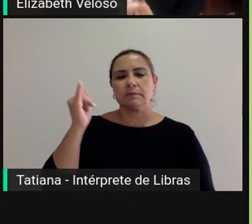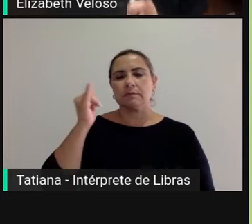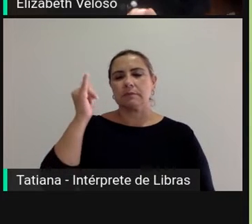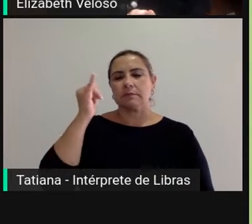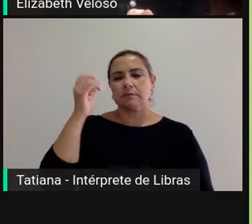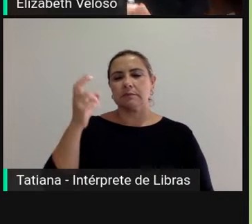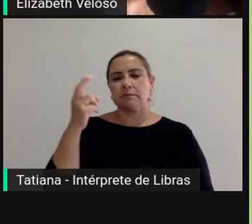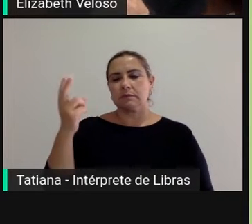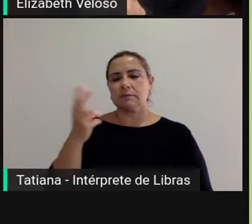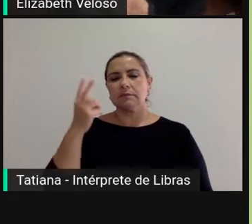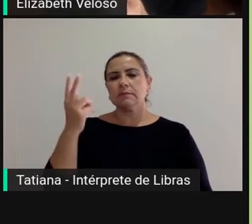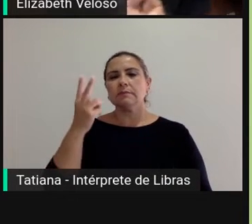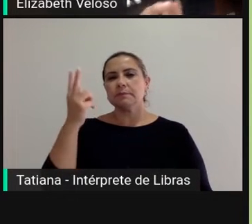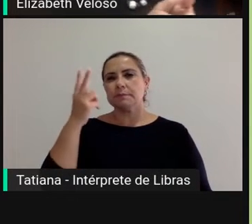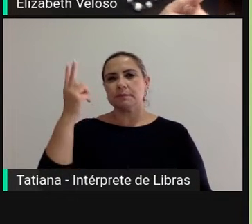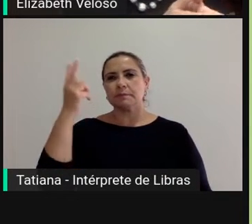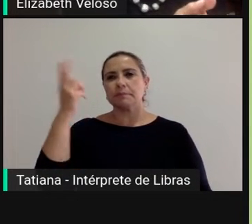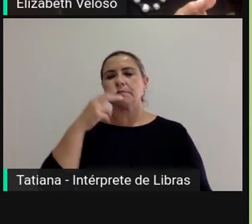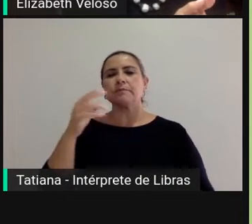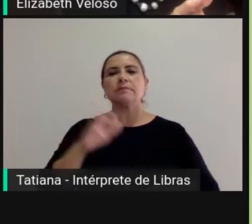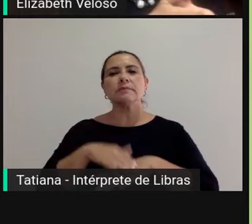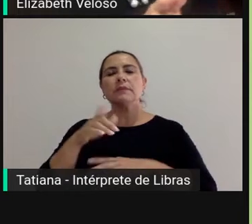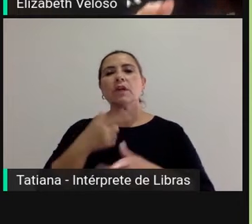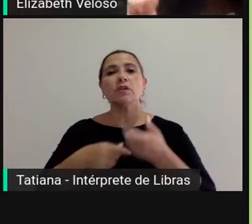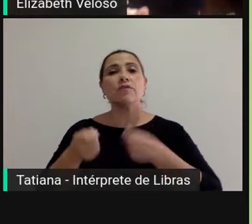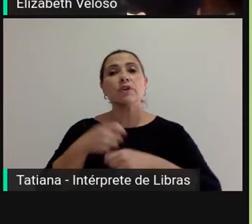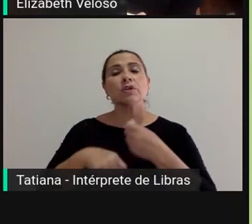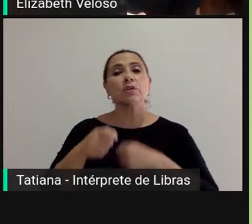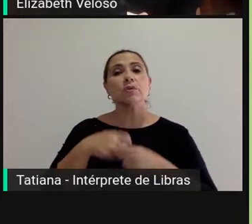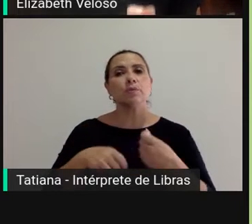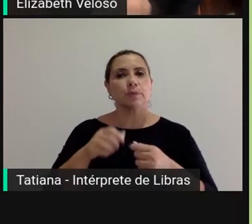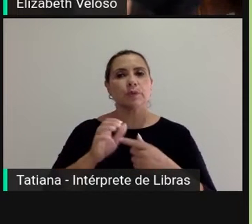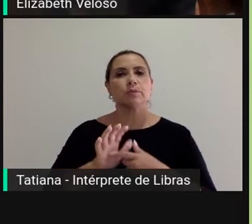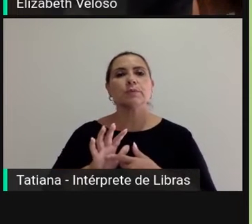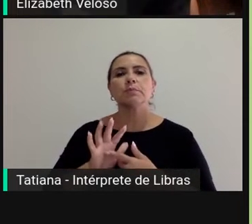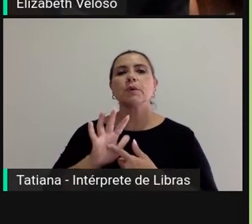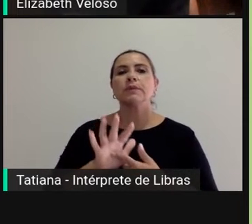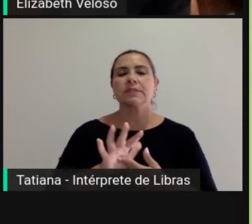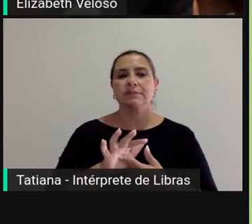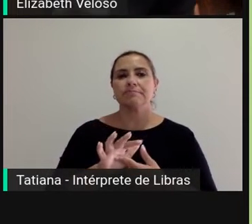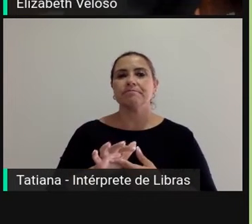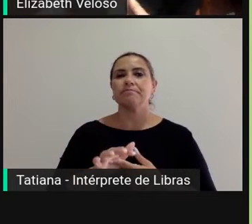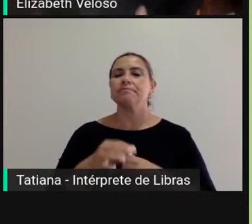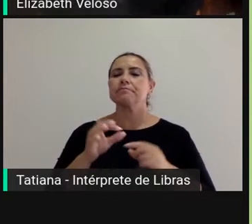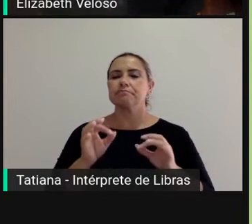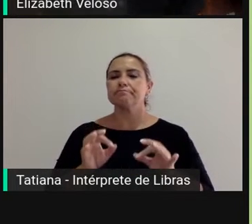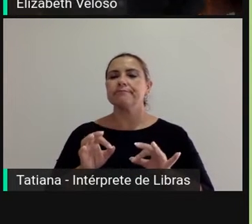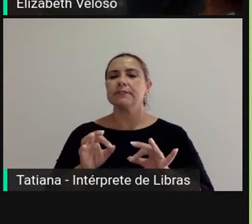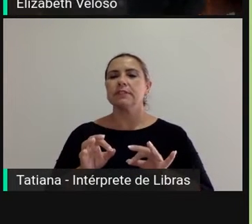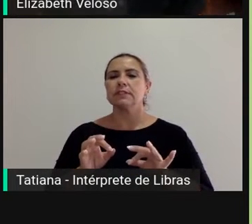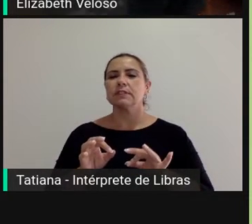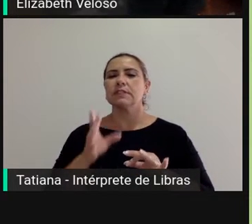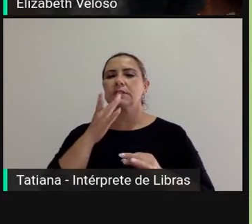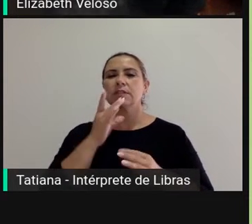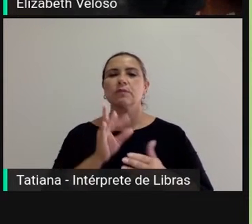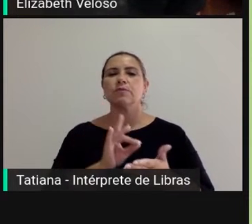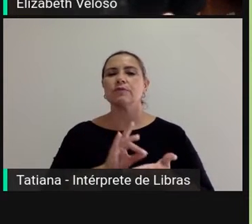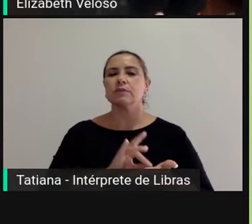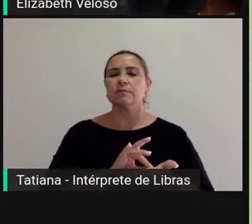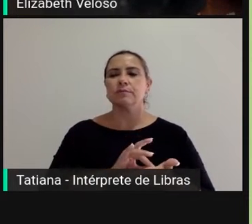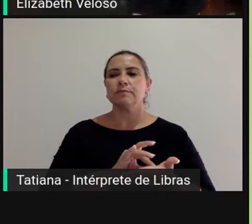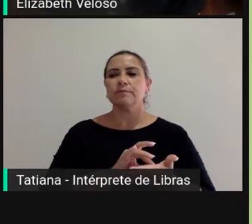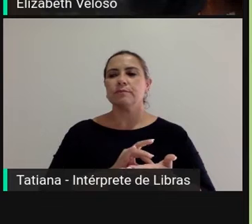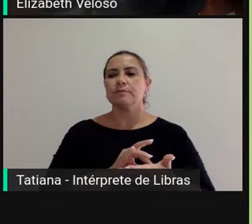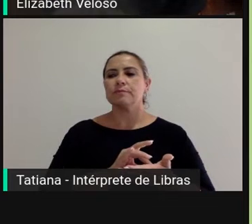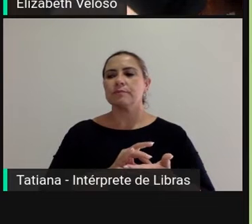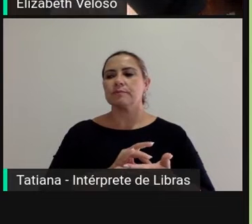representam também, né, a nova ordem econômica. E a nova ordem econômica, de certa forma, ela efetivamente, de uma